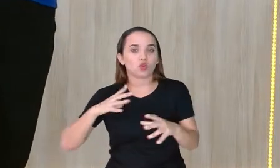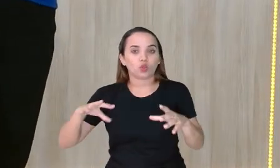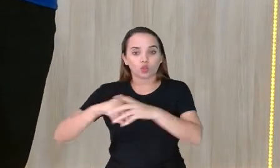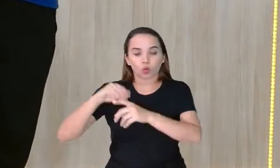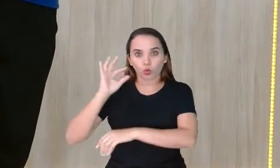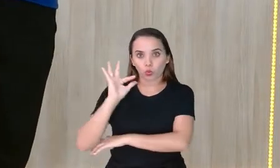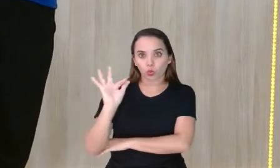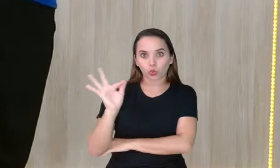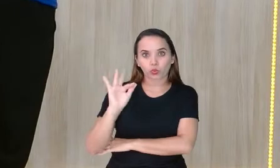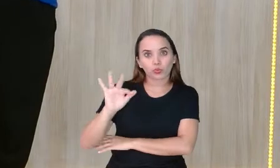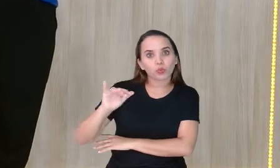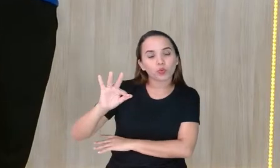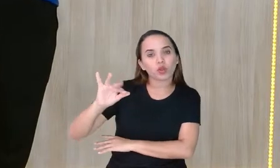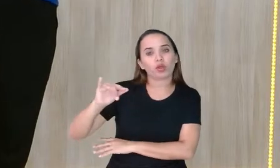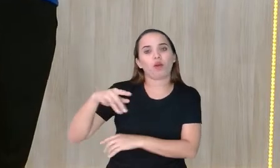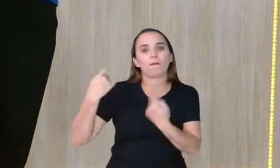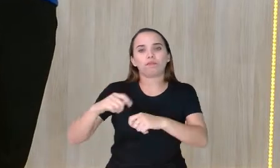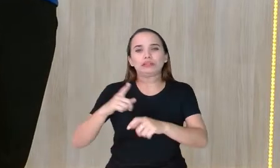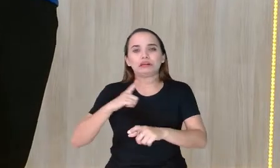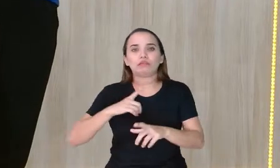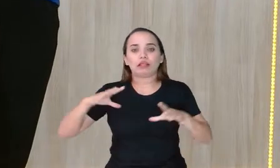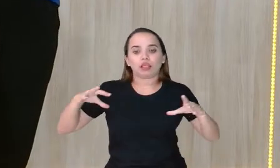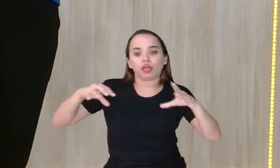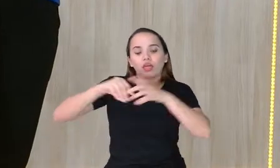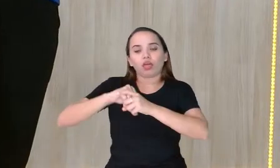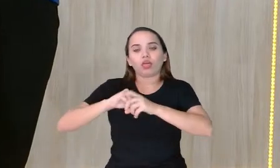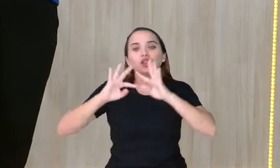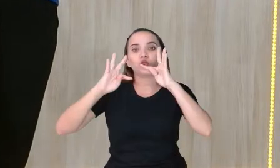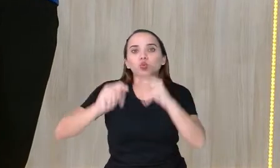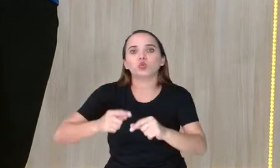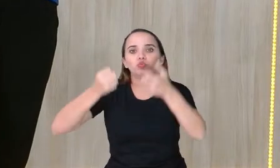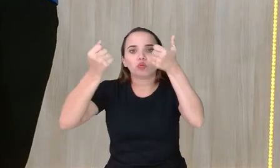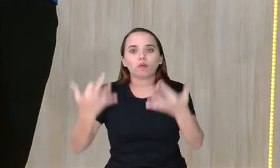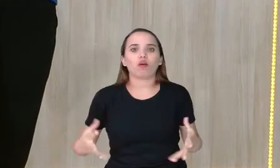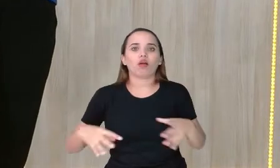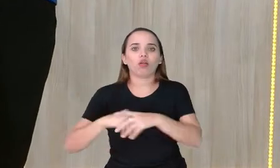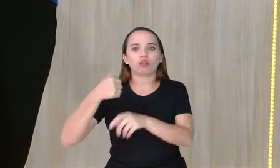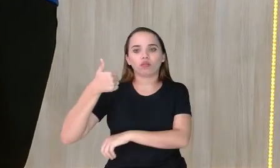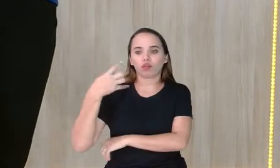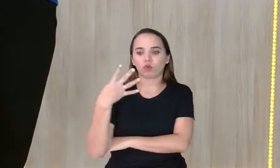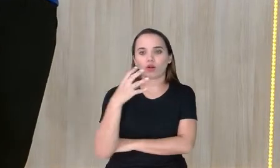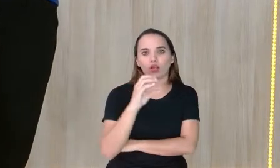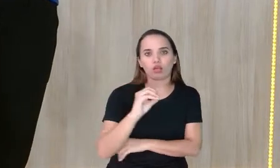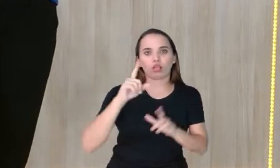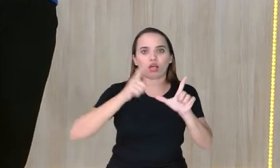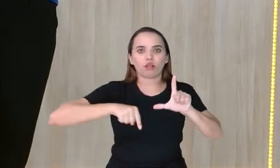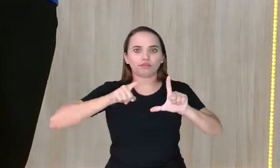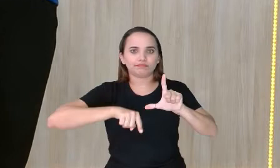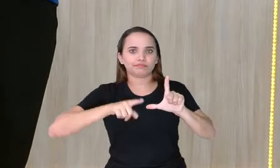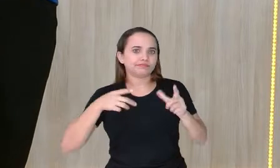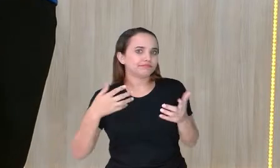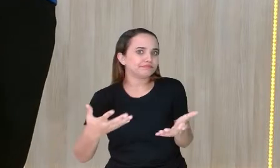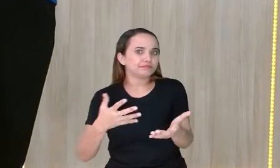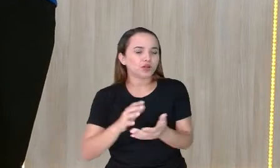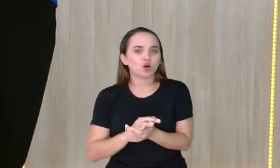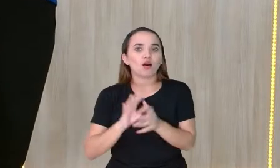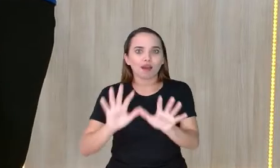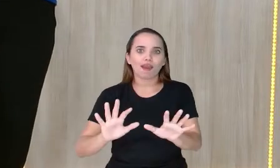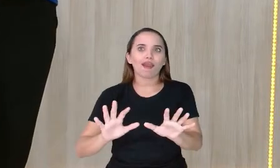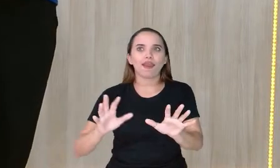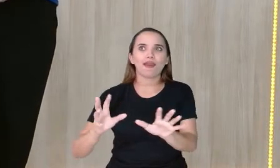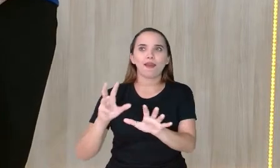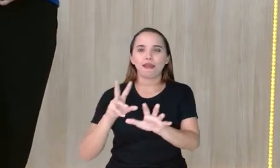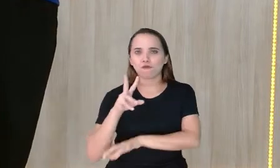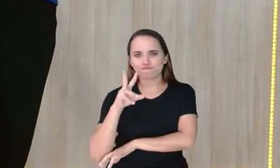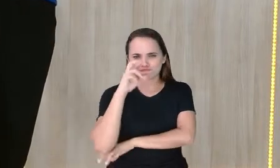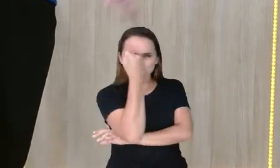enredo, narrativa, uma história em 140 caracteres. É praticamente assim, é o grande poder da